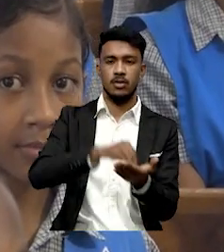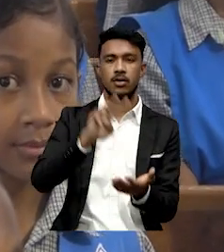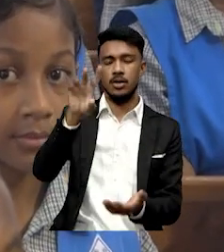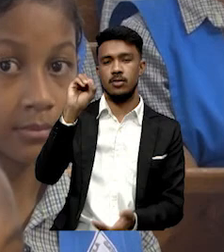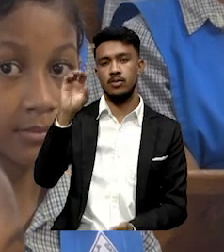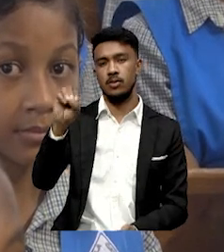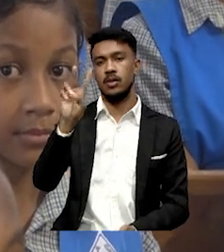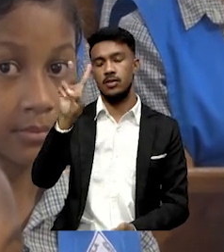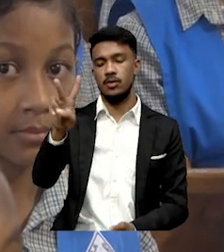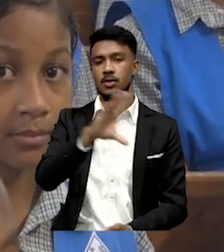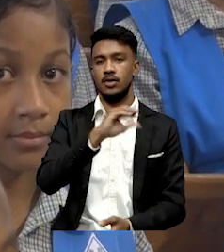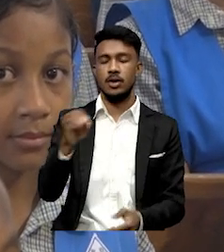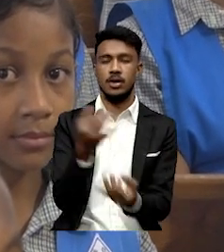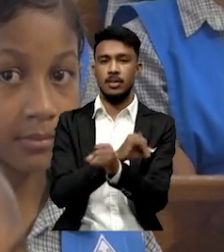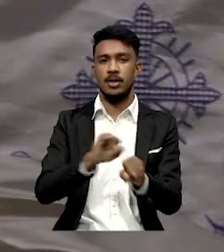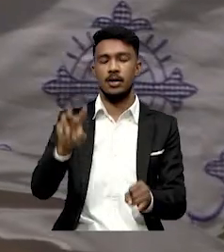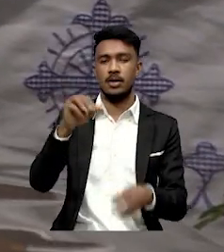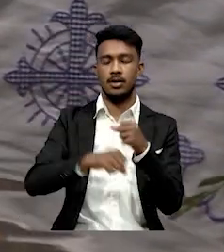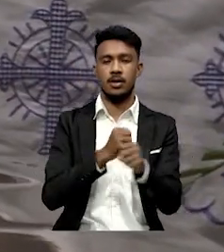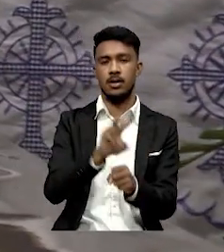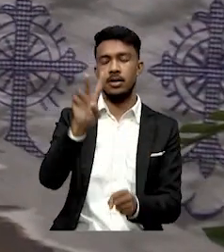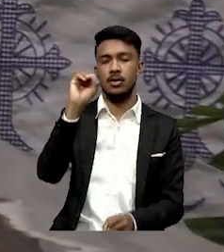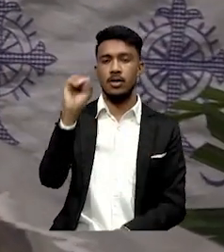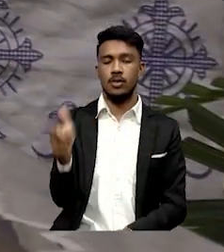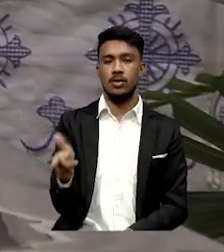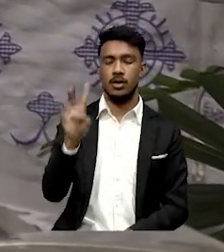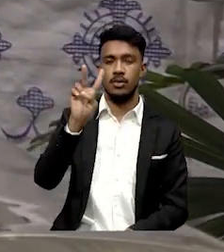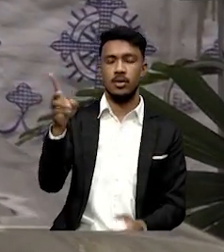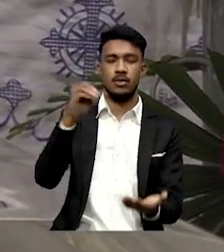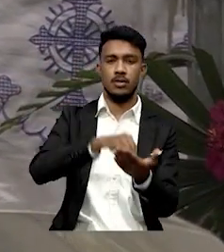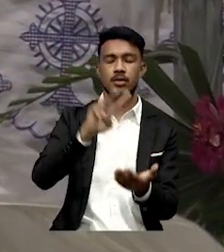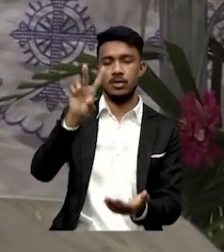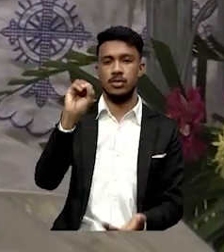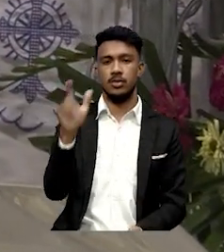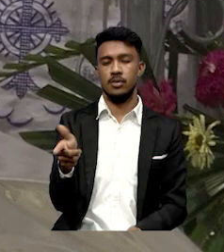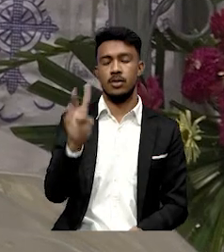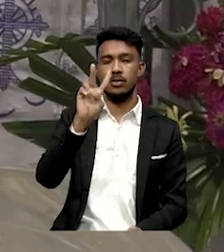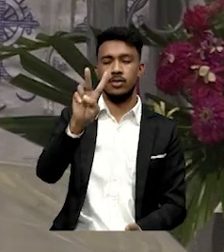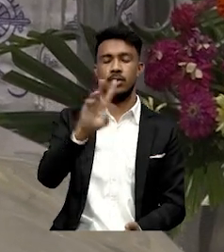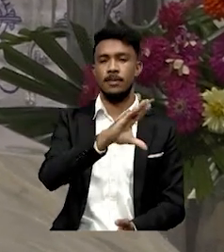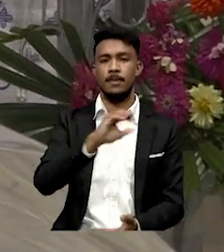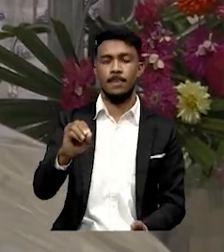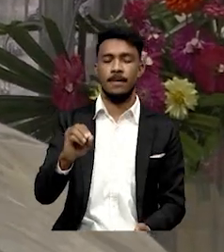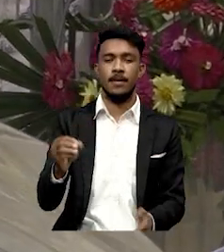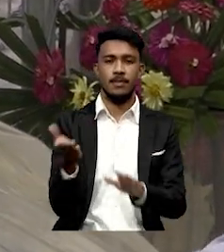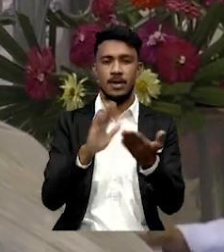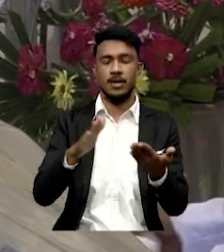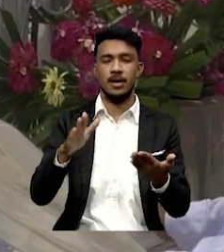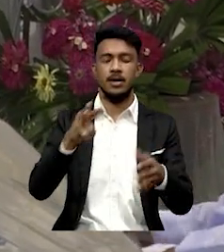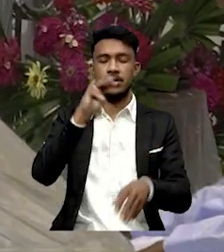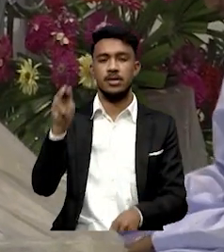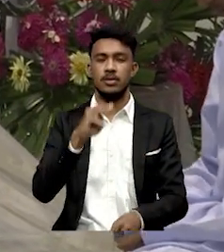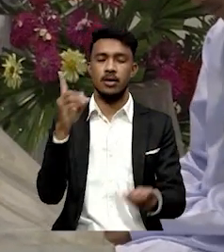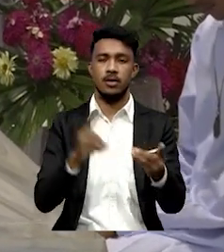Timor-Leste independente, tina rihundua rua, to rihundua rua nulu resen rua. Diácono Baltazar Pires, SDB, Hakotuís, e segunda lorong